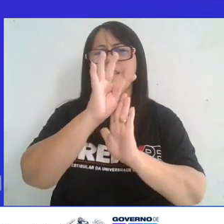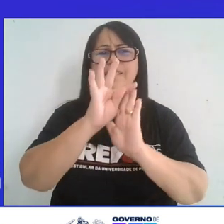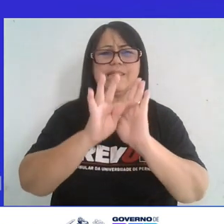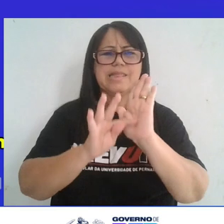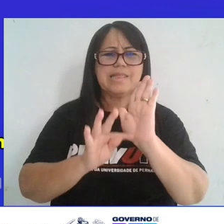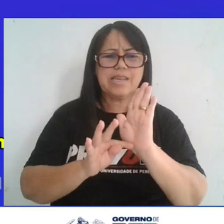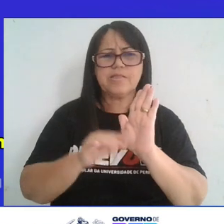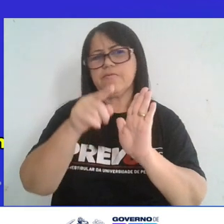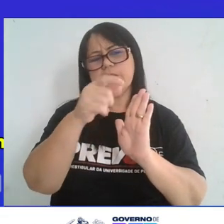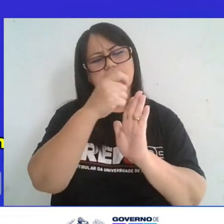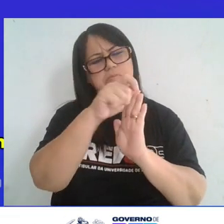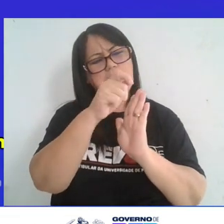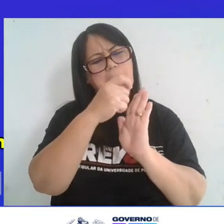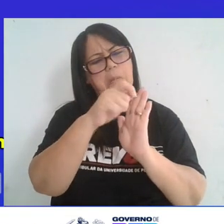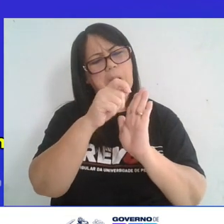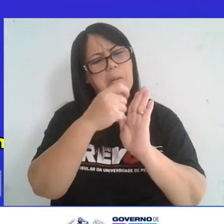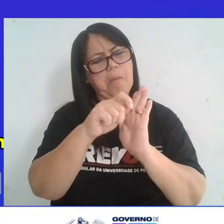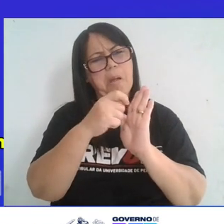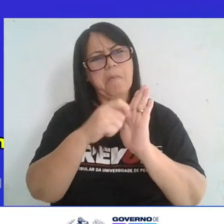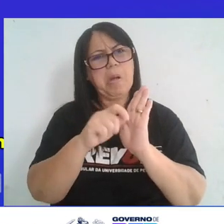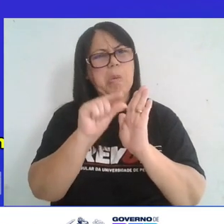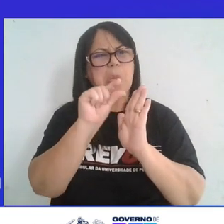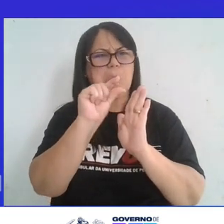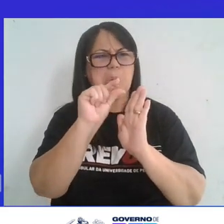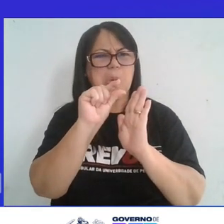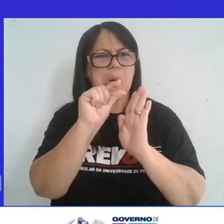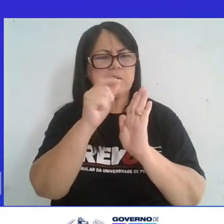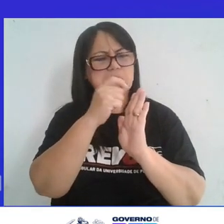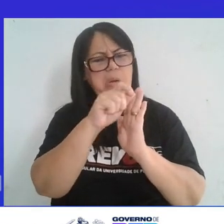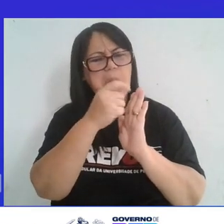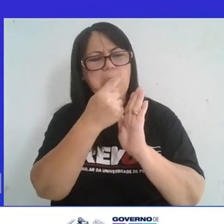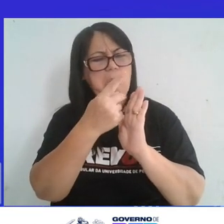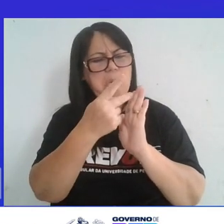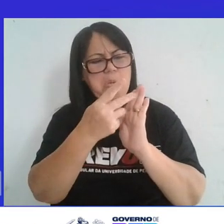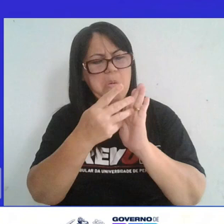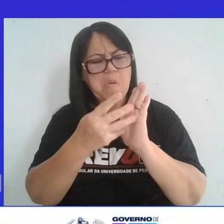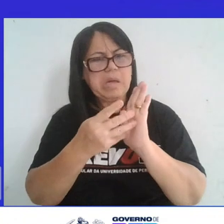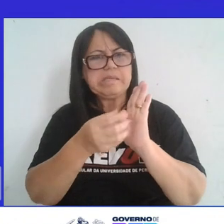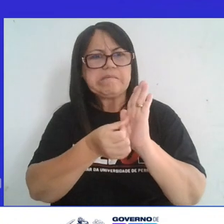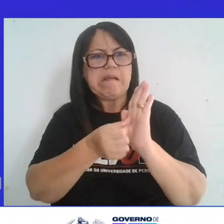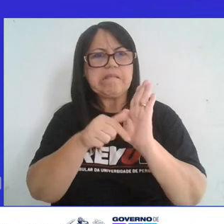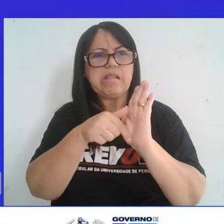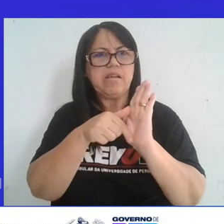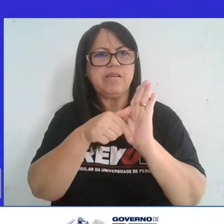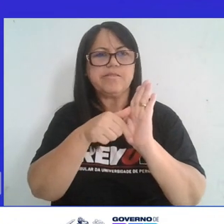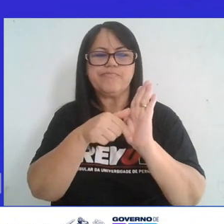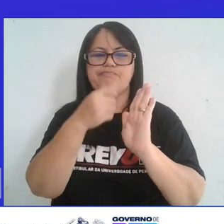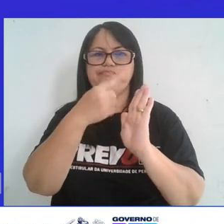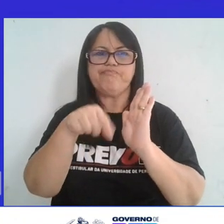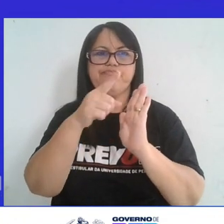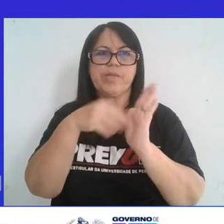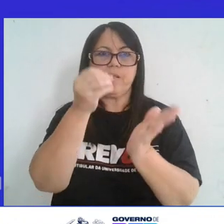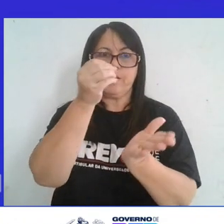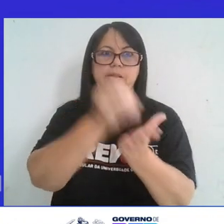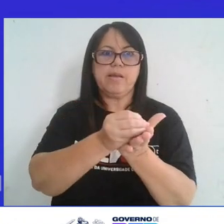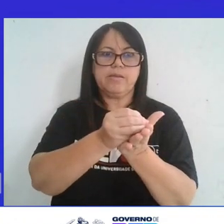zero, ou seja, se você escreveu um texto com menos de sete linhas, seu texto não é corrigido, né, é nota